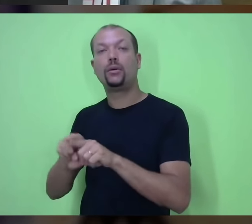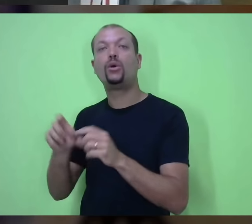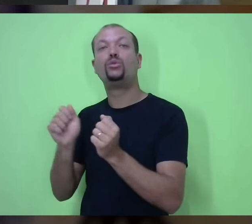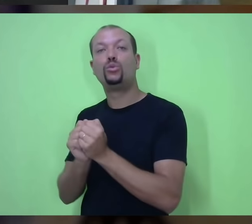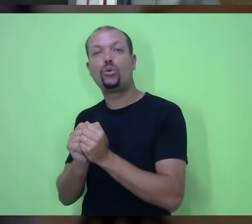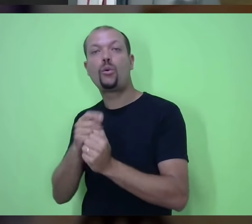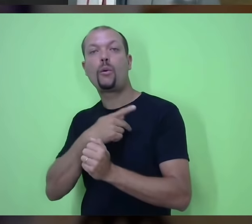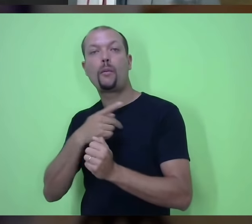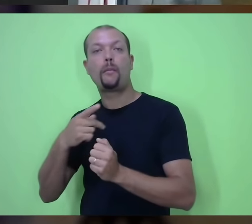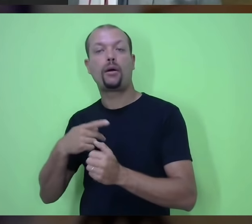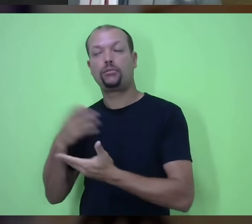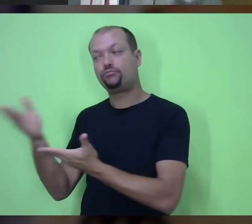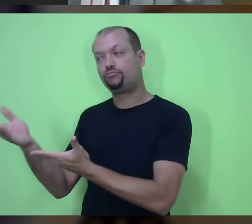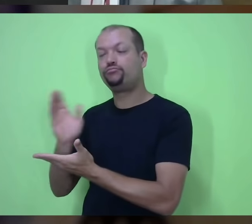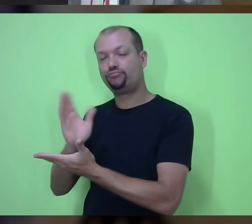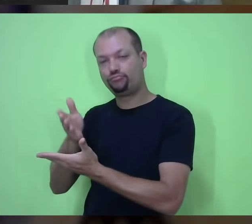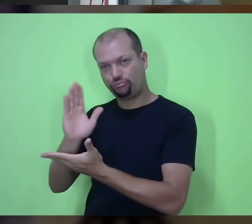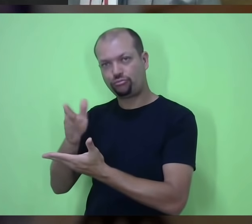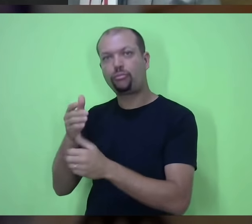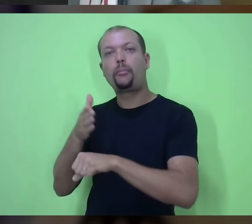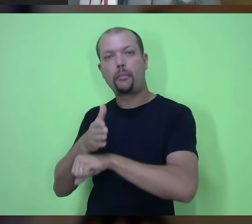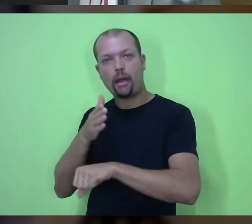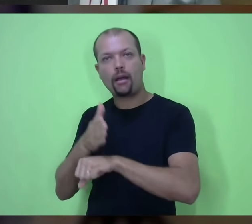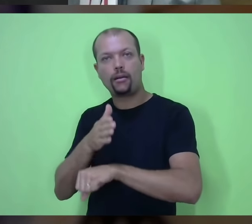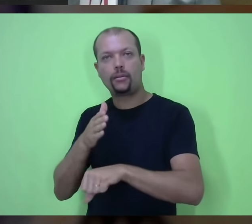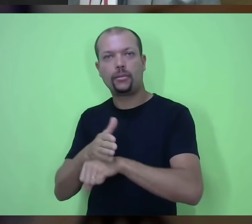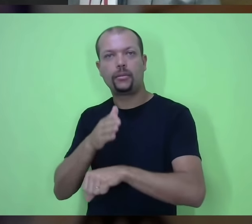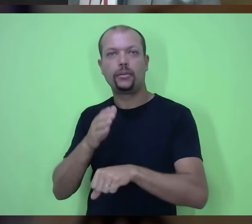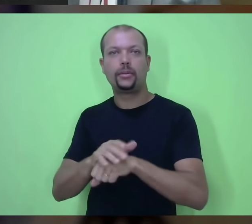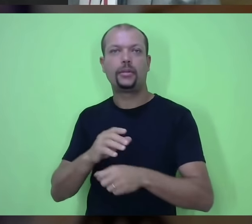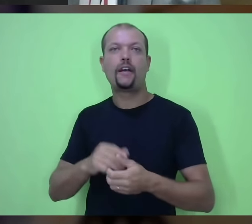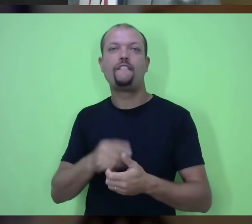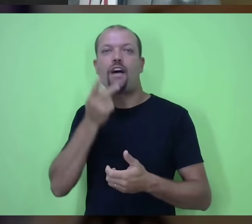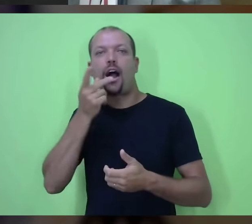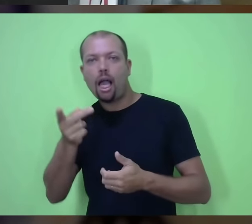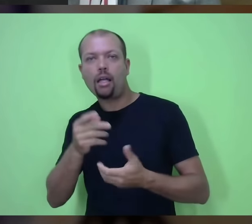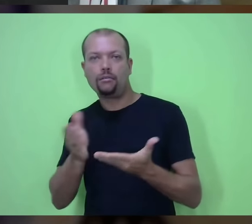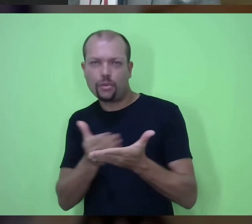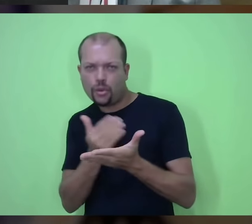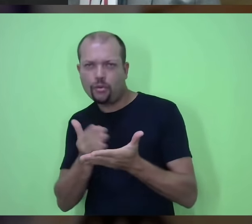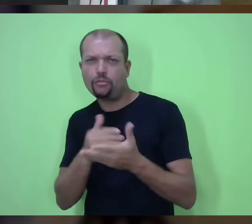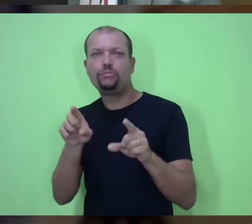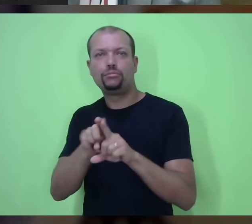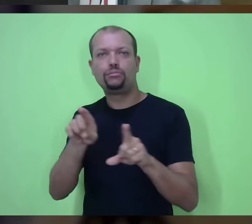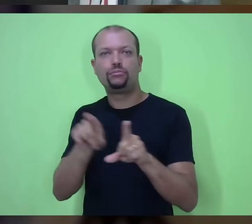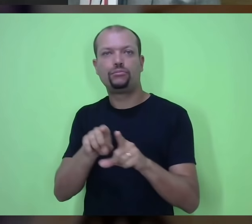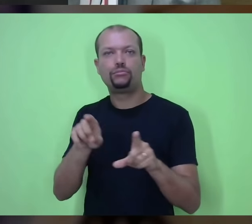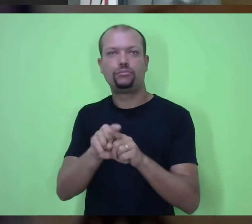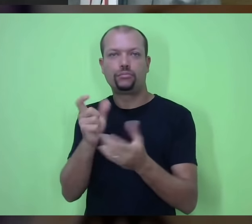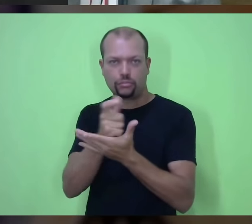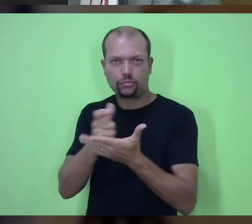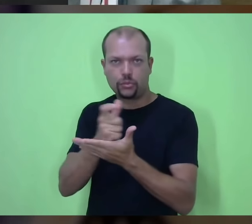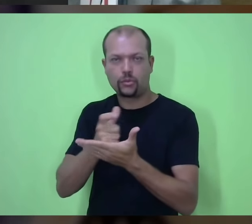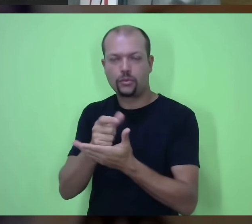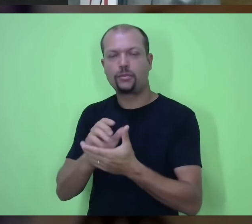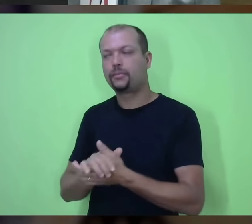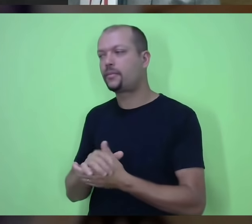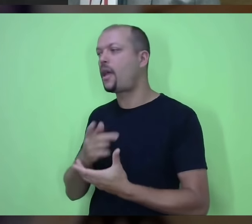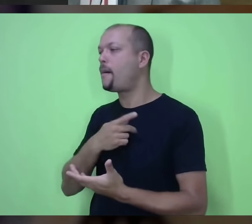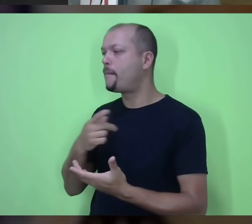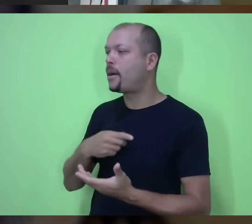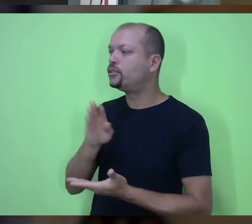ao pastor Renato Stenzel, o pastor Gabriel esteve conosco falando um pouco sobre a linha editorial do livro e da linha editorial de teologia.